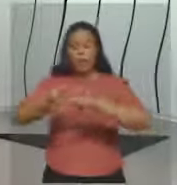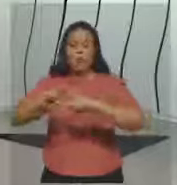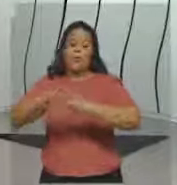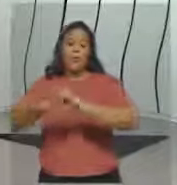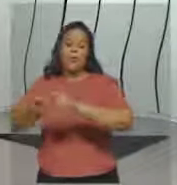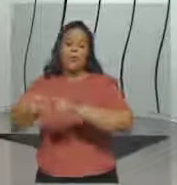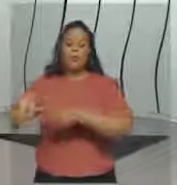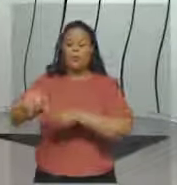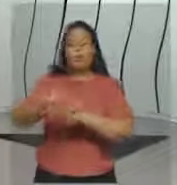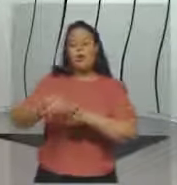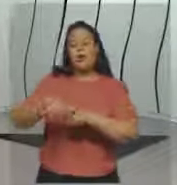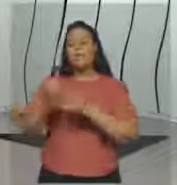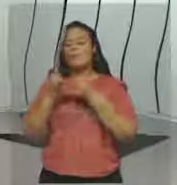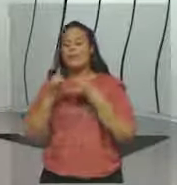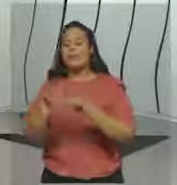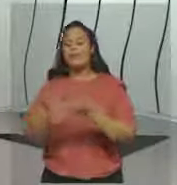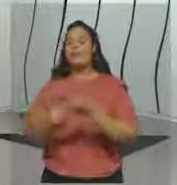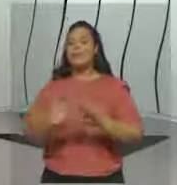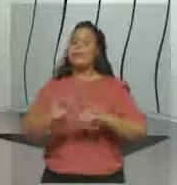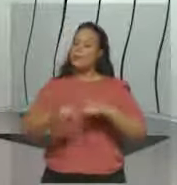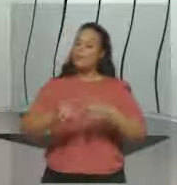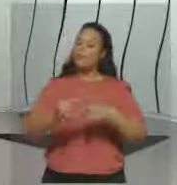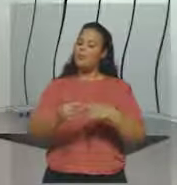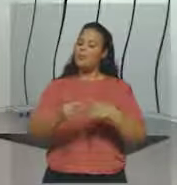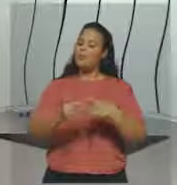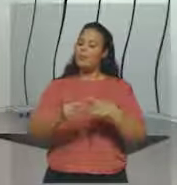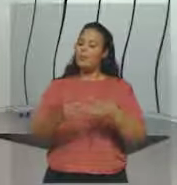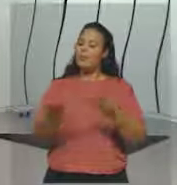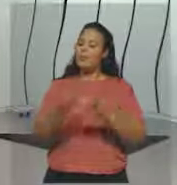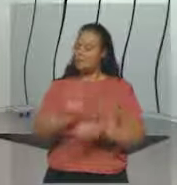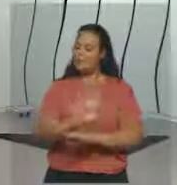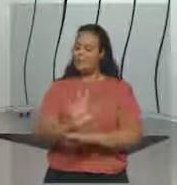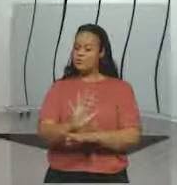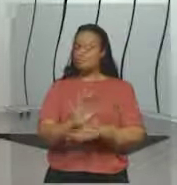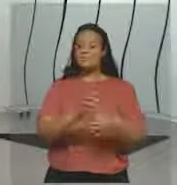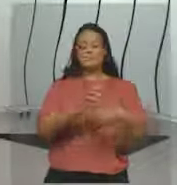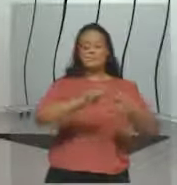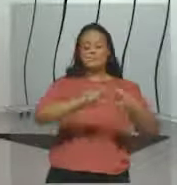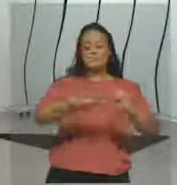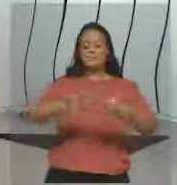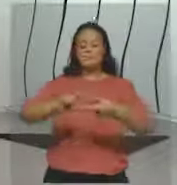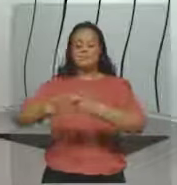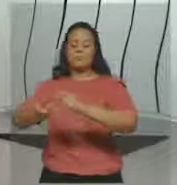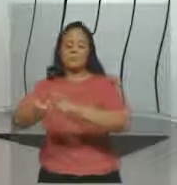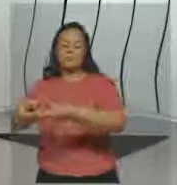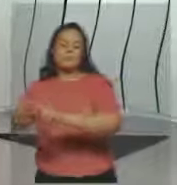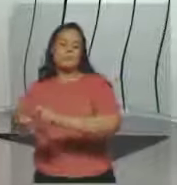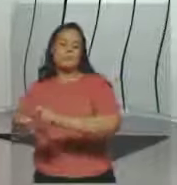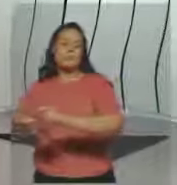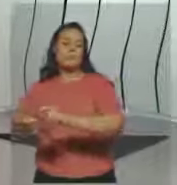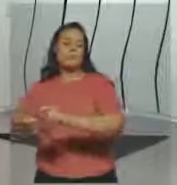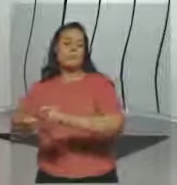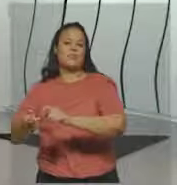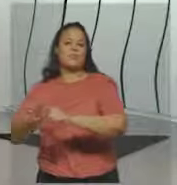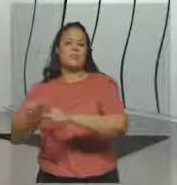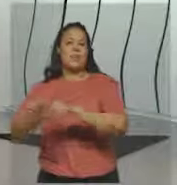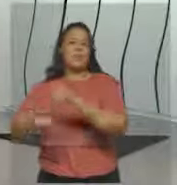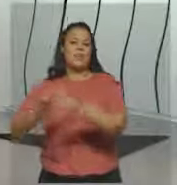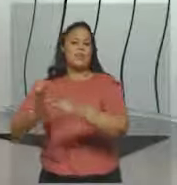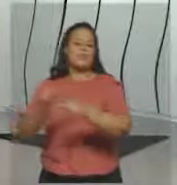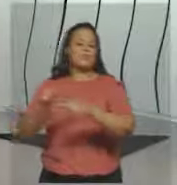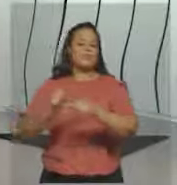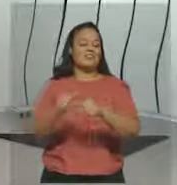campo elétrico, mas não vem ao caso aqui, o sentido da corrente elétrica já é o contrário, vai do polo positivo ao